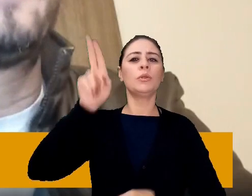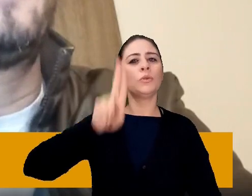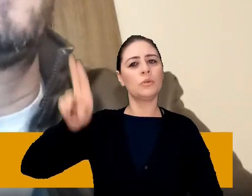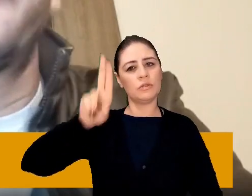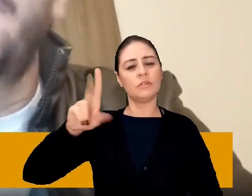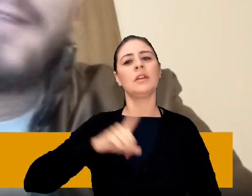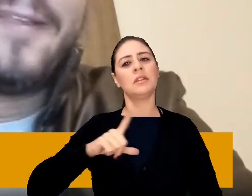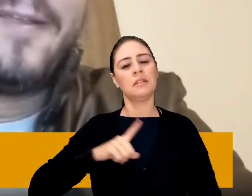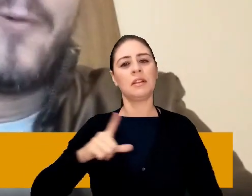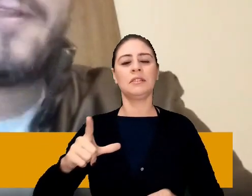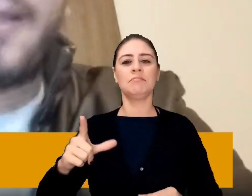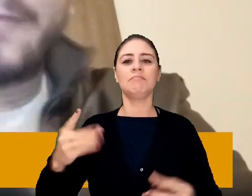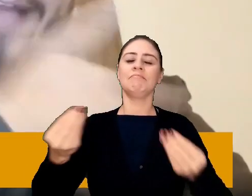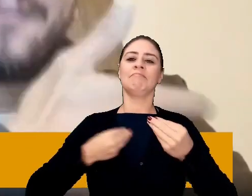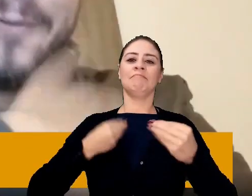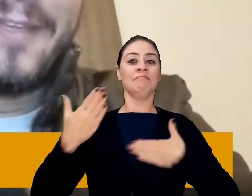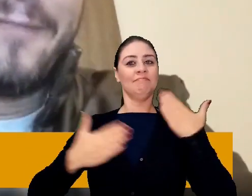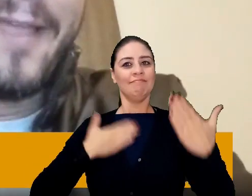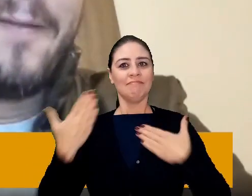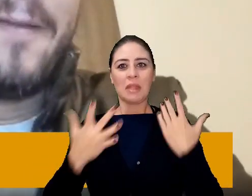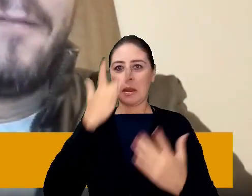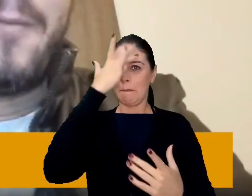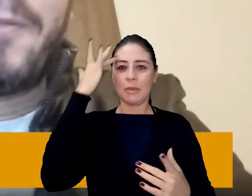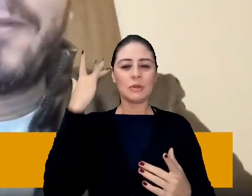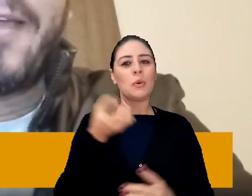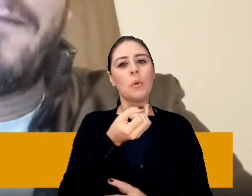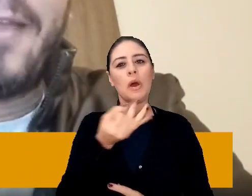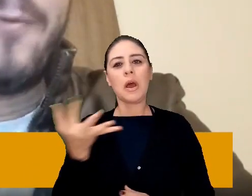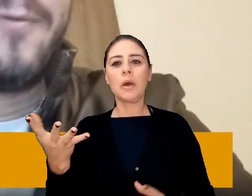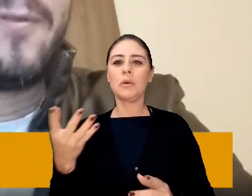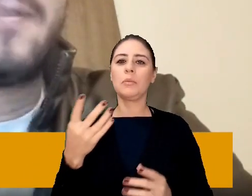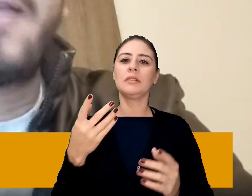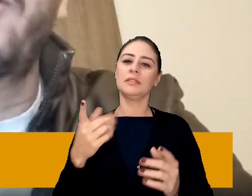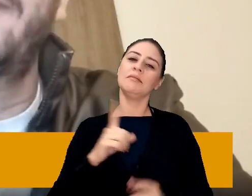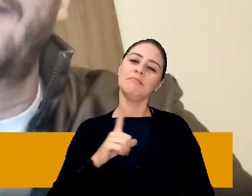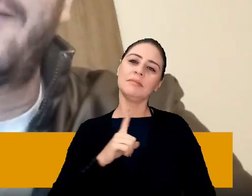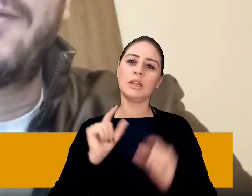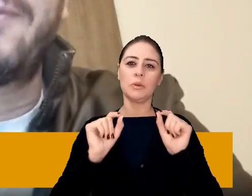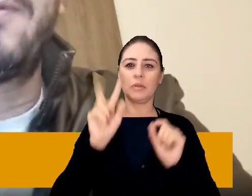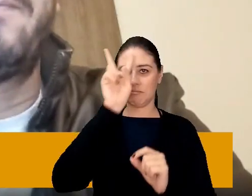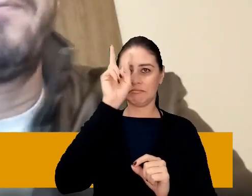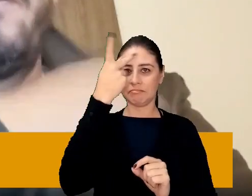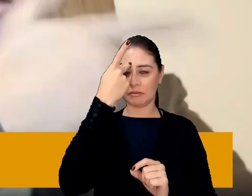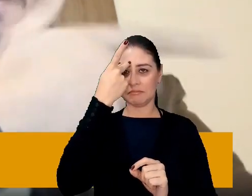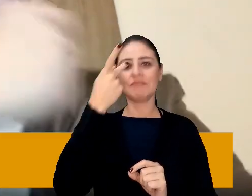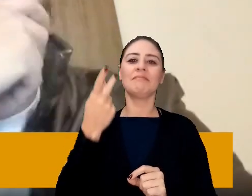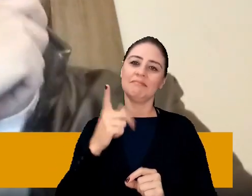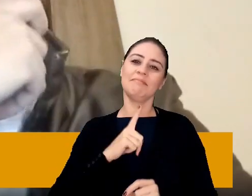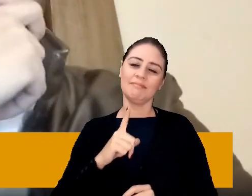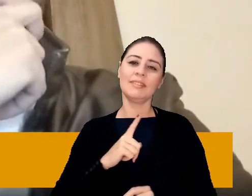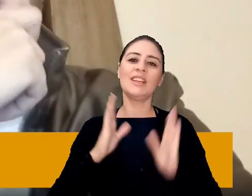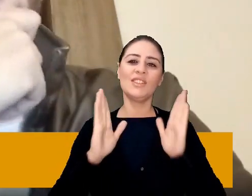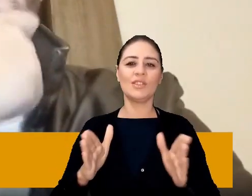você tem, como dizem assim, alguns causado, inclusive, né, feito pessoas reverem, alguns decolonizados sua forma de ver o